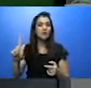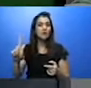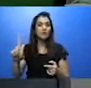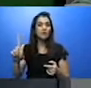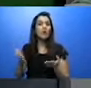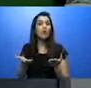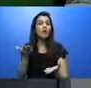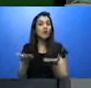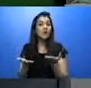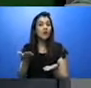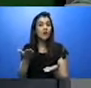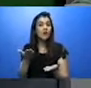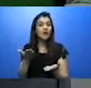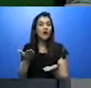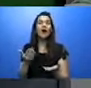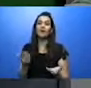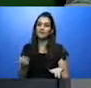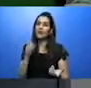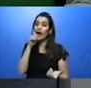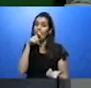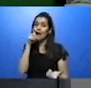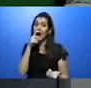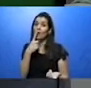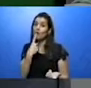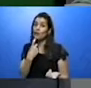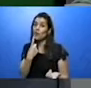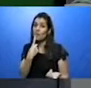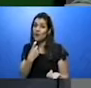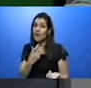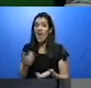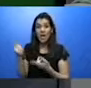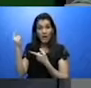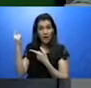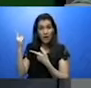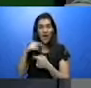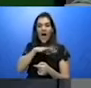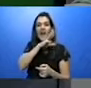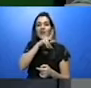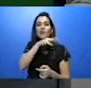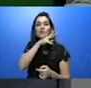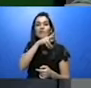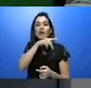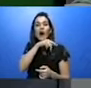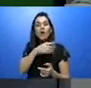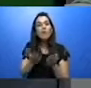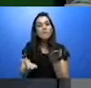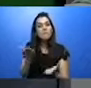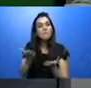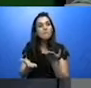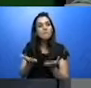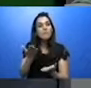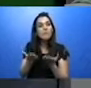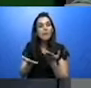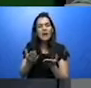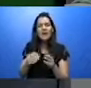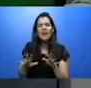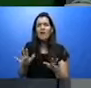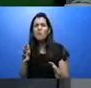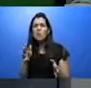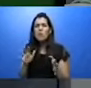exemplo. Arara vermelha. Esse é um animal que pesa, né, em média,